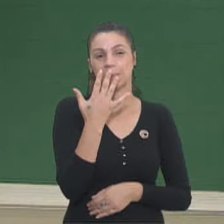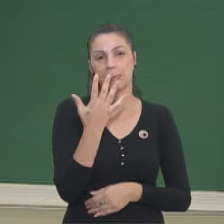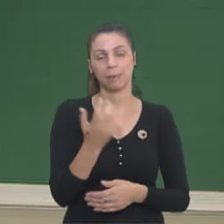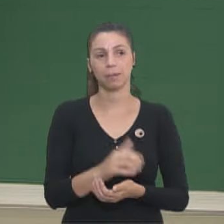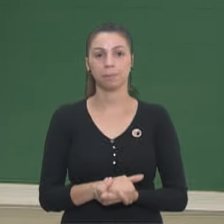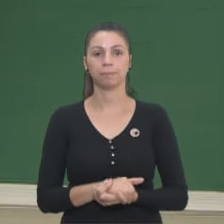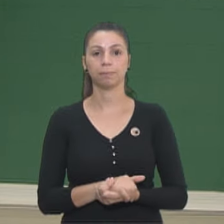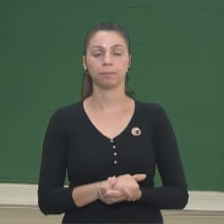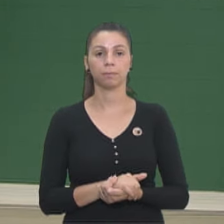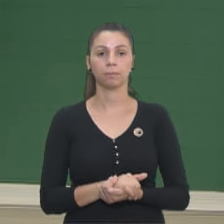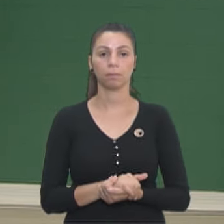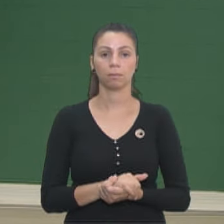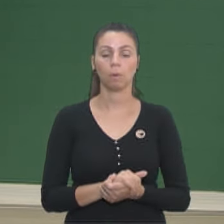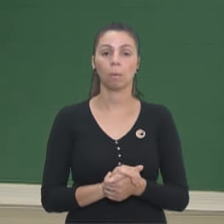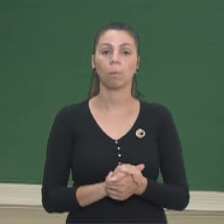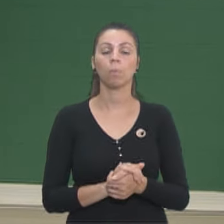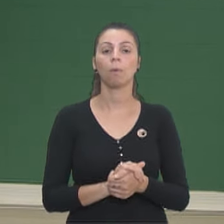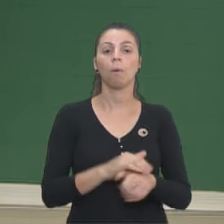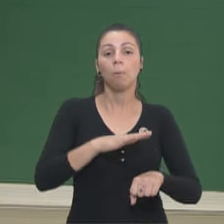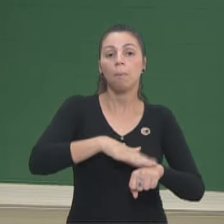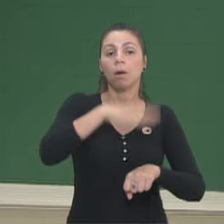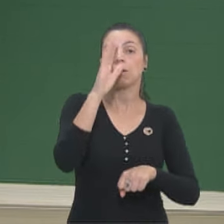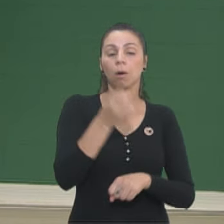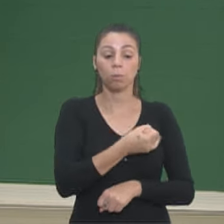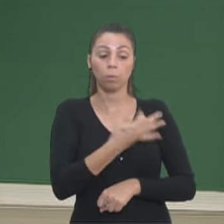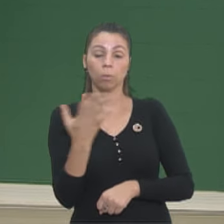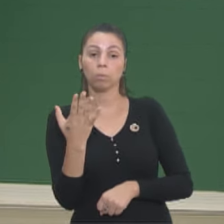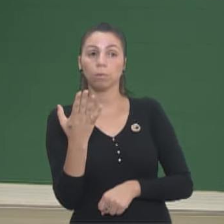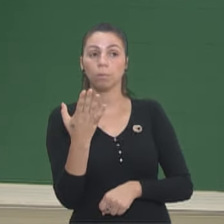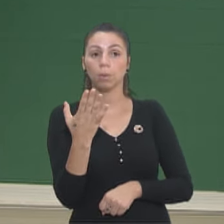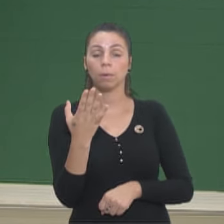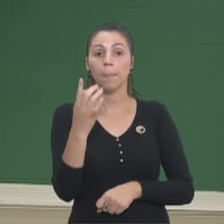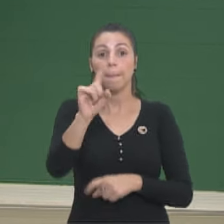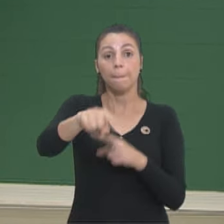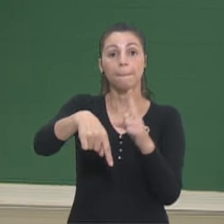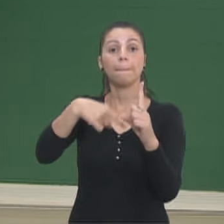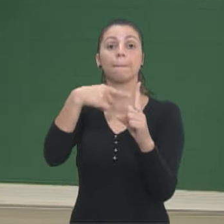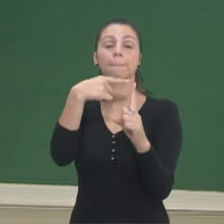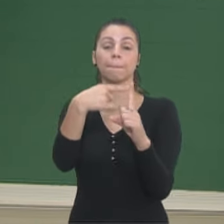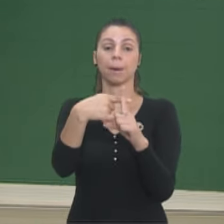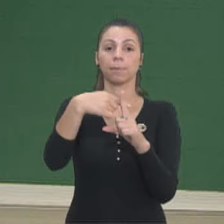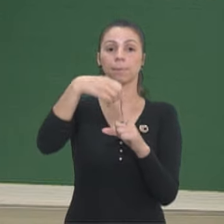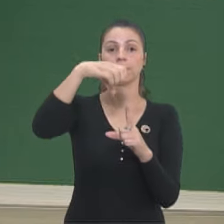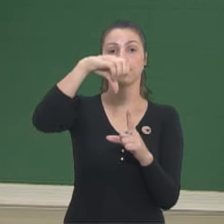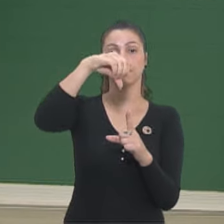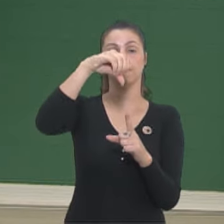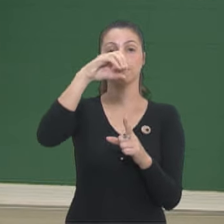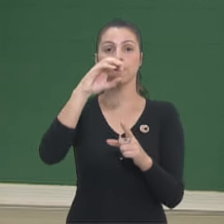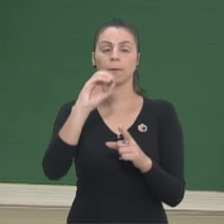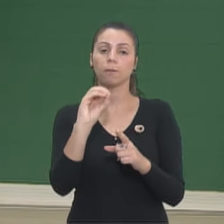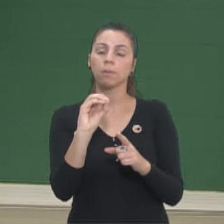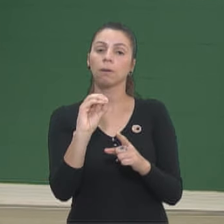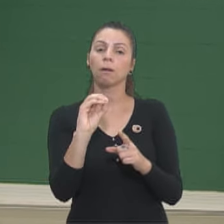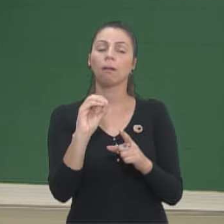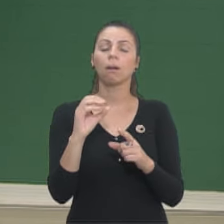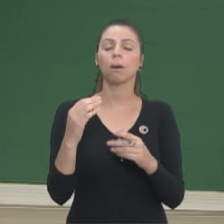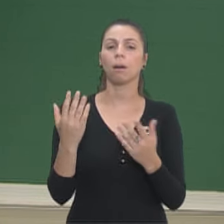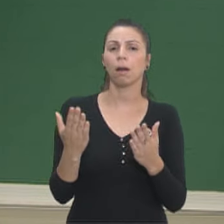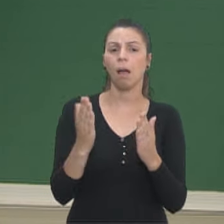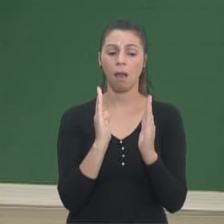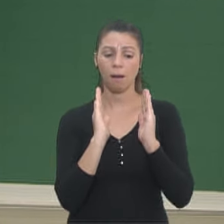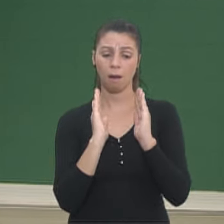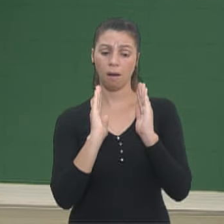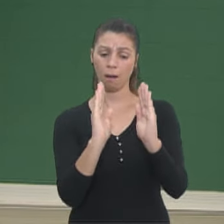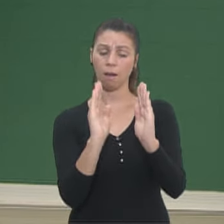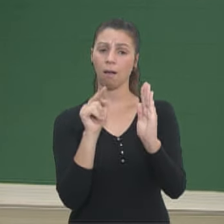lá, o maior dos números escritos, quem foi? Mais 90. Ah, porque em módulo ele